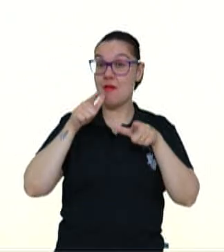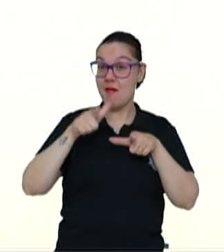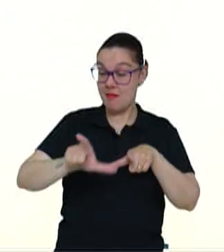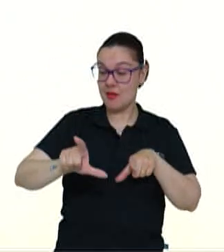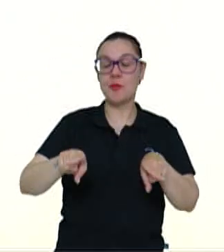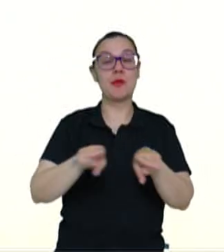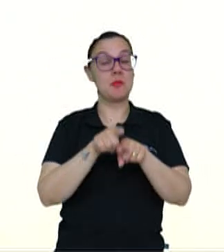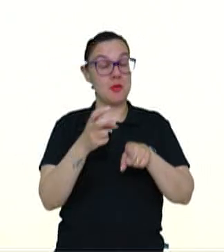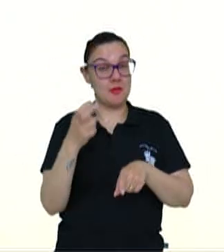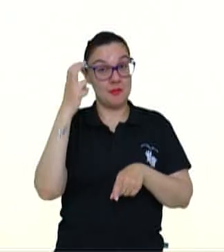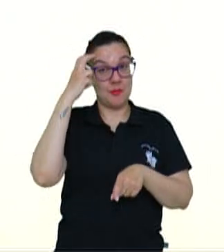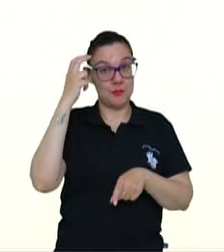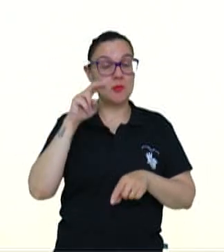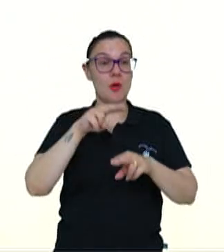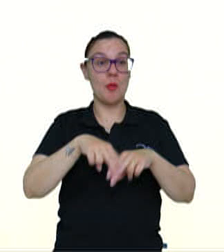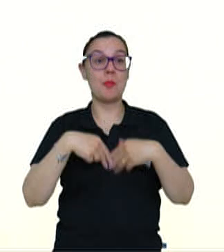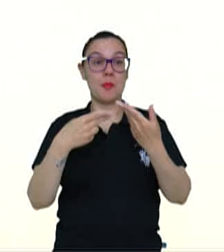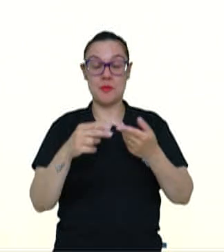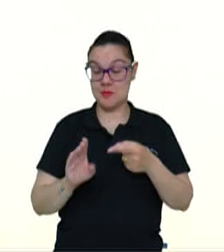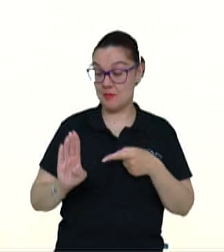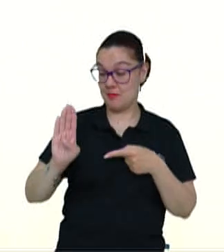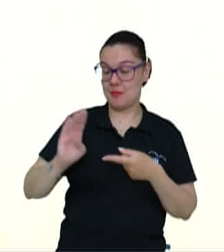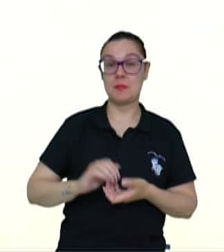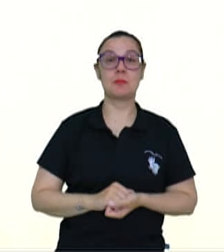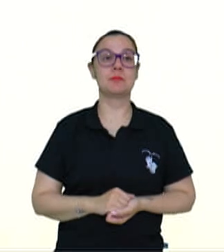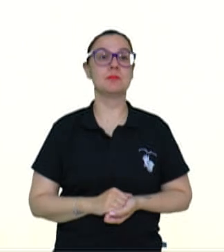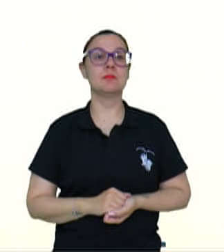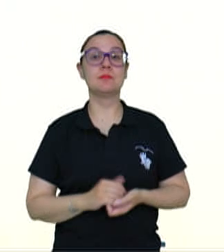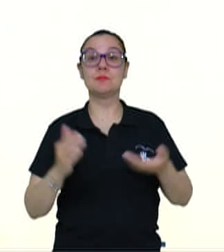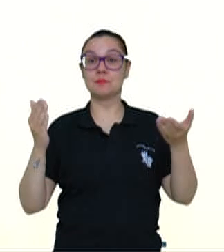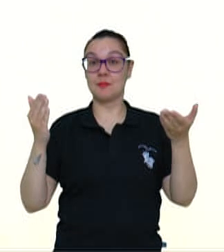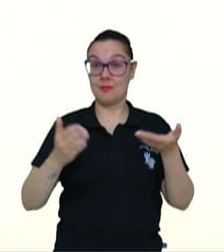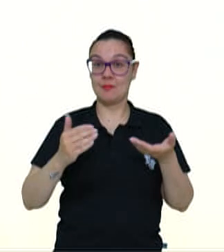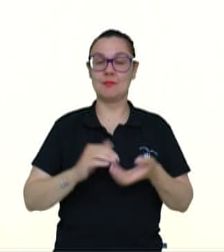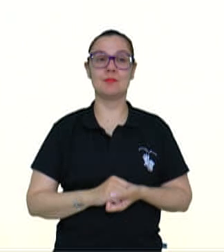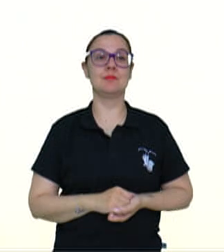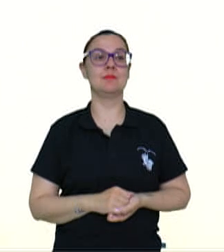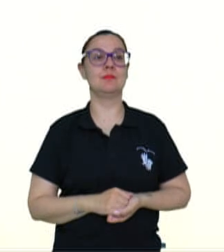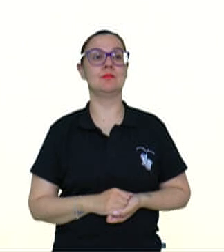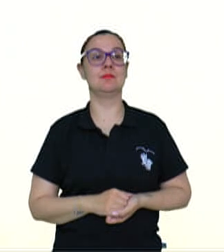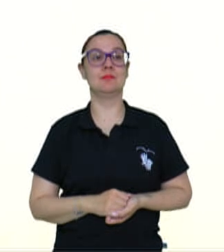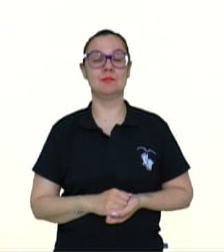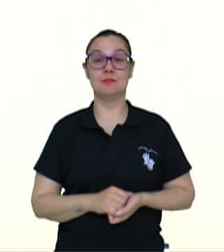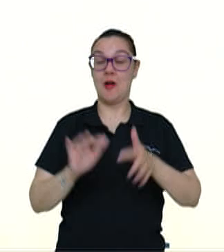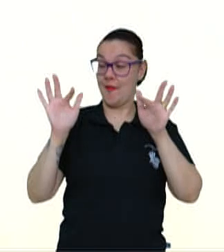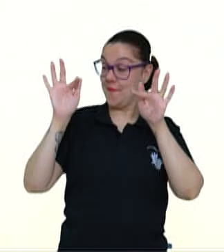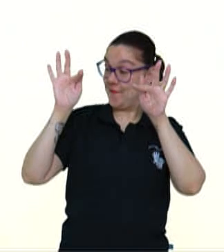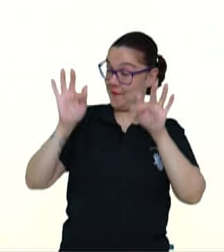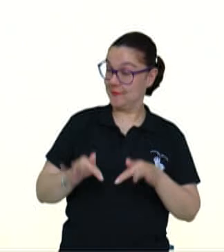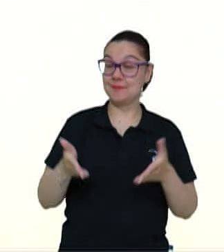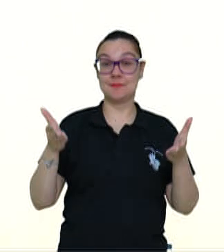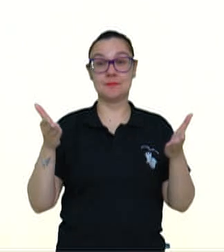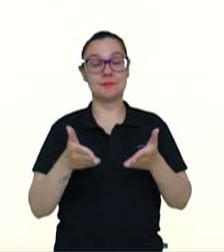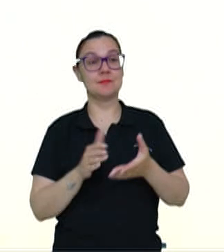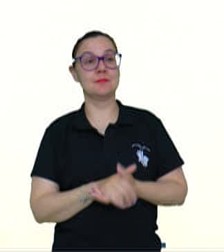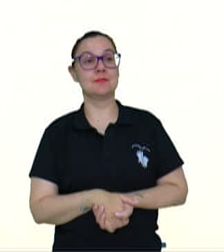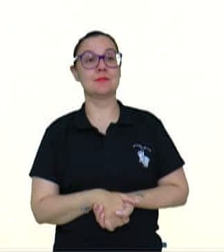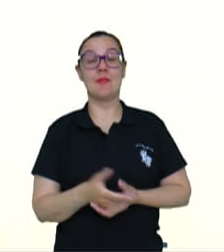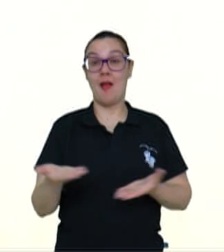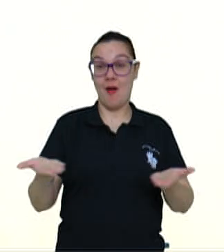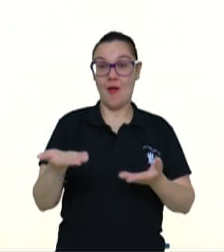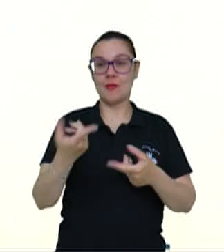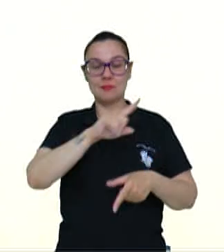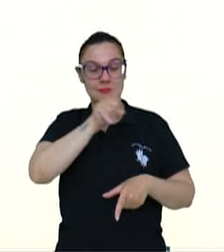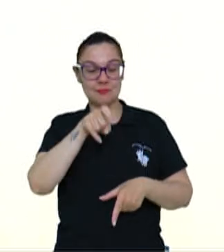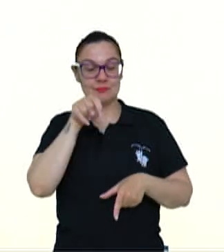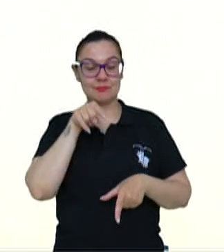quanto cultural. Por isso que é a letra B. Bueno, muy bien, enfim, né? Chegamos ao nosso quiz,